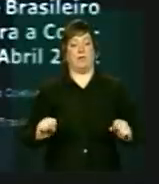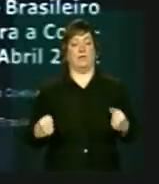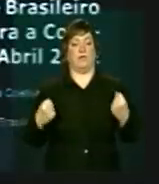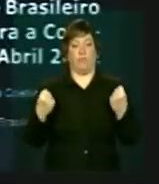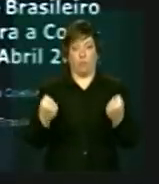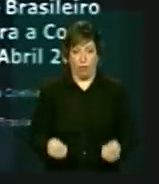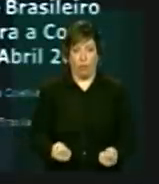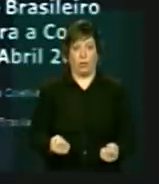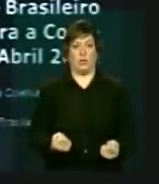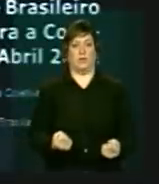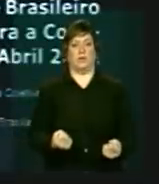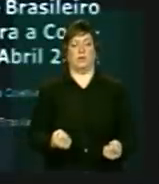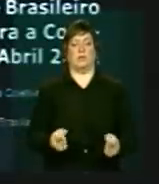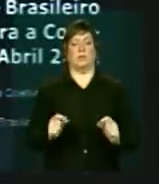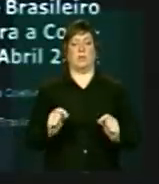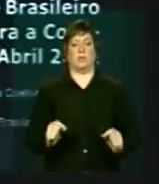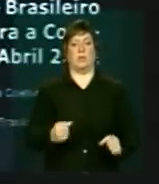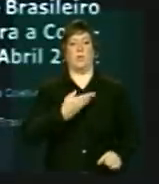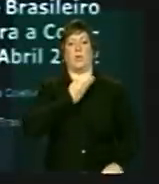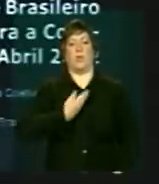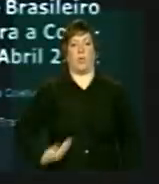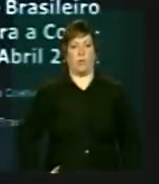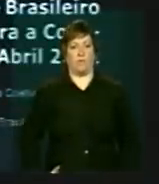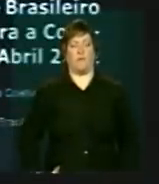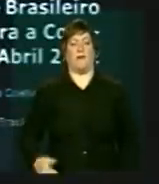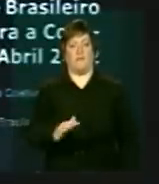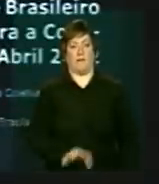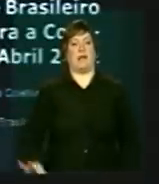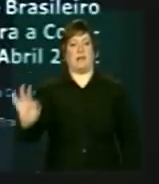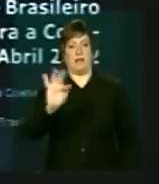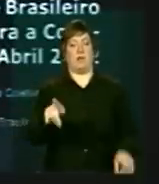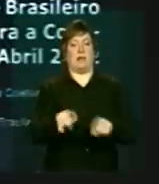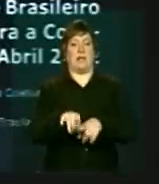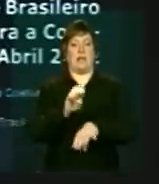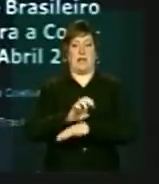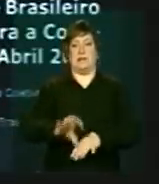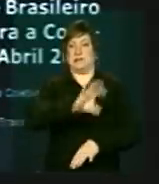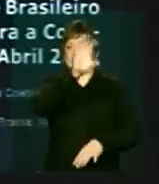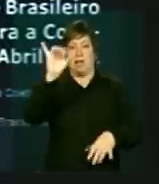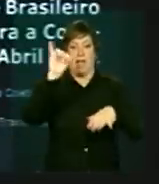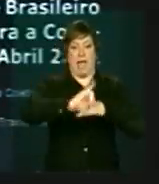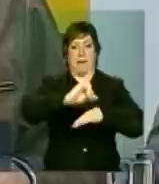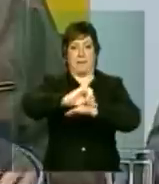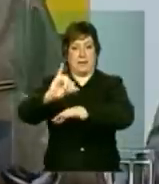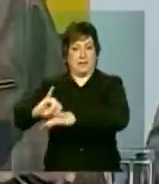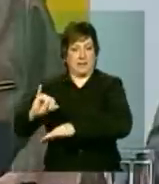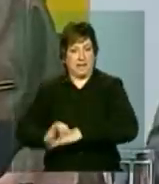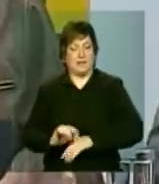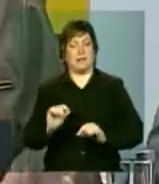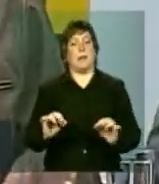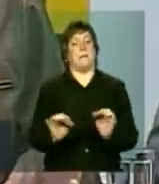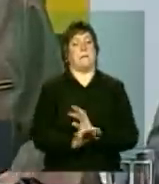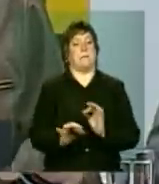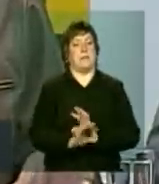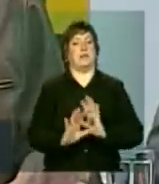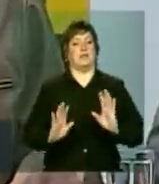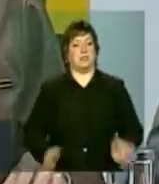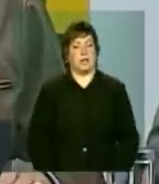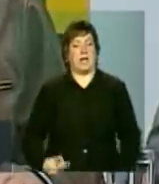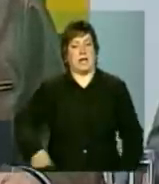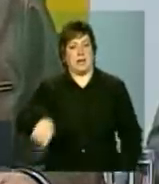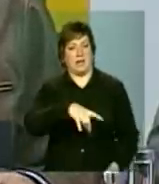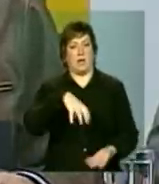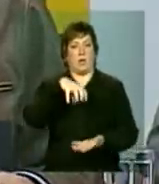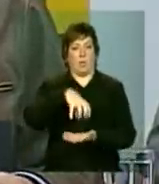esforço do do governo federal e desse e dos estados e das capitais foi preparado por esse